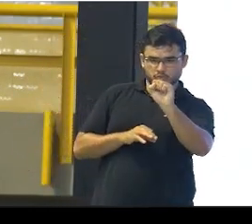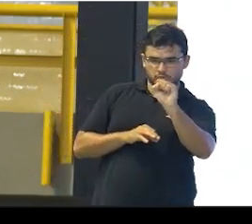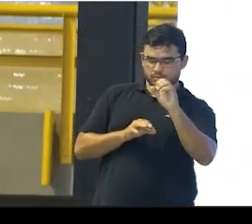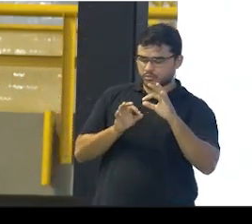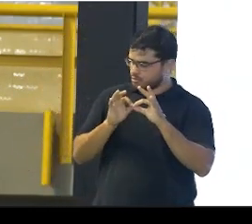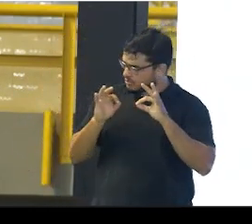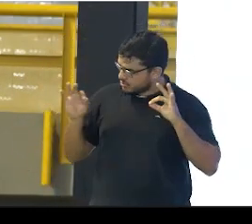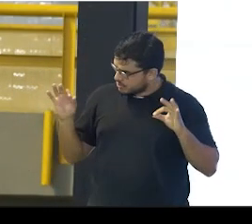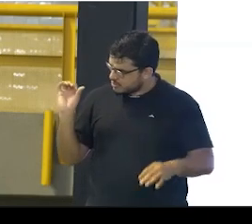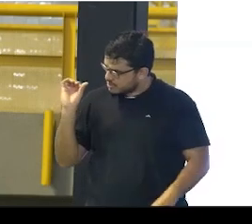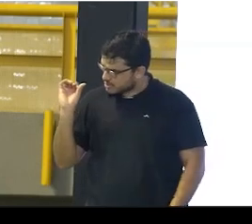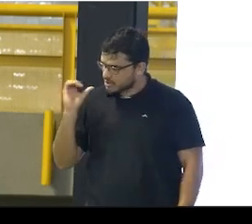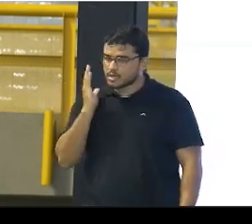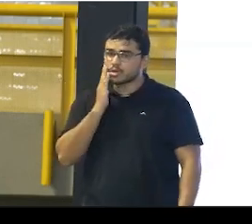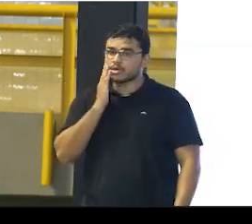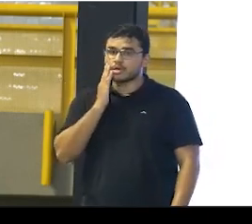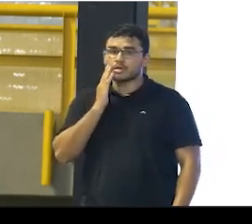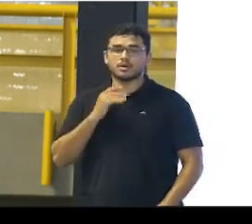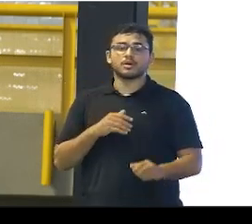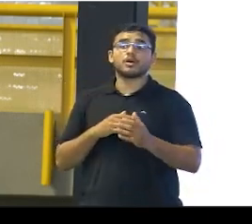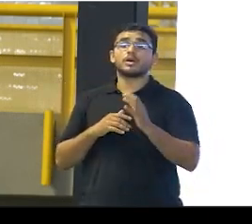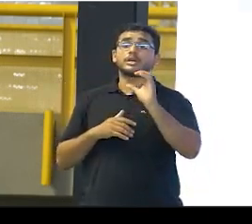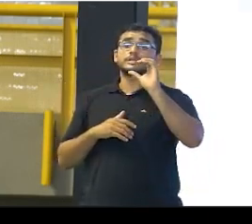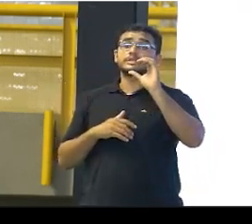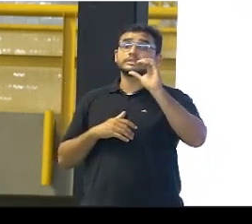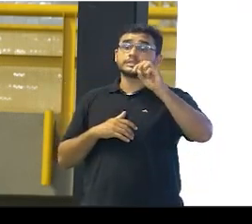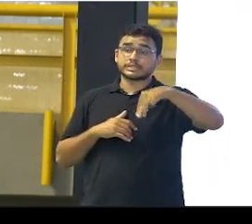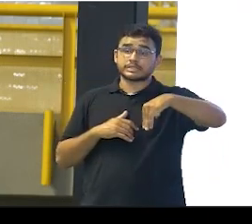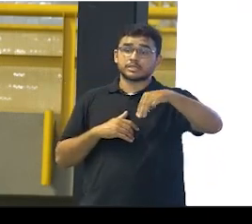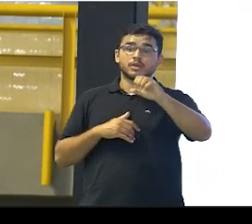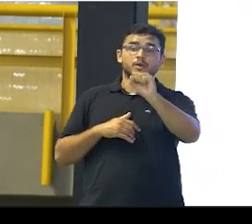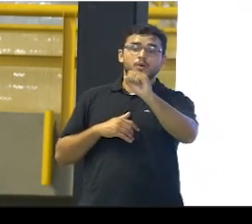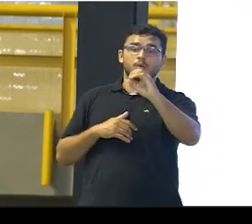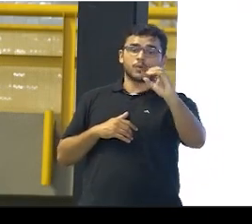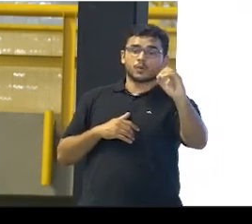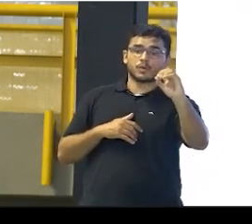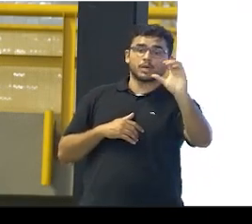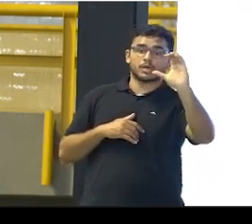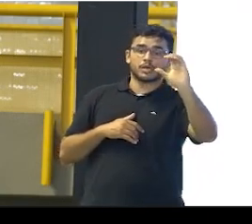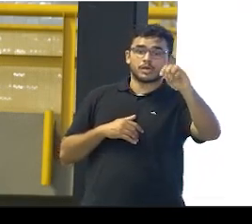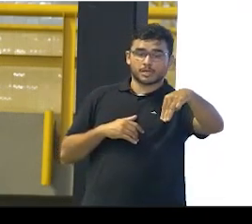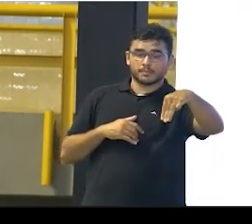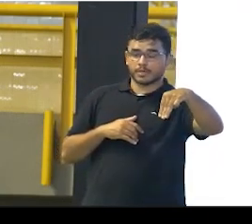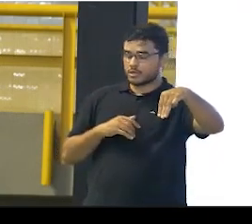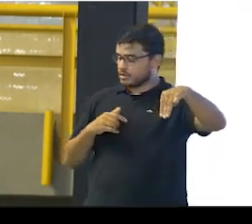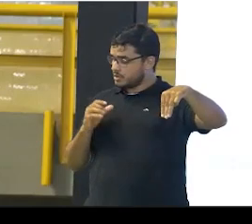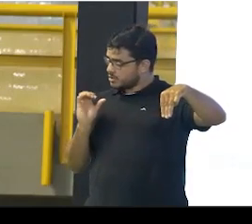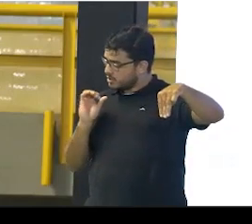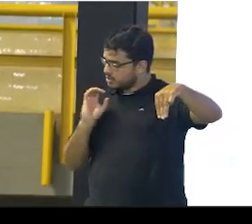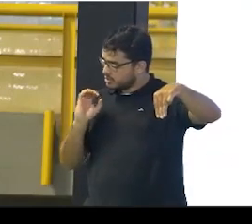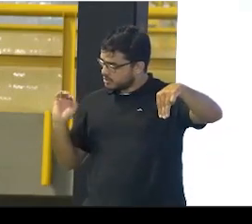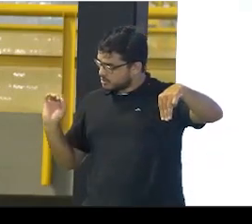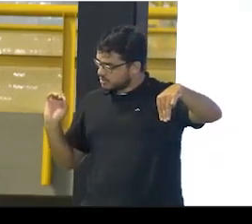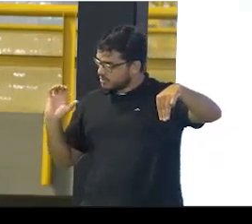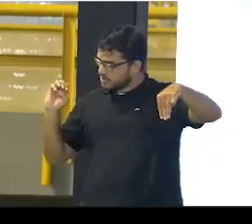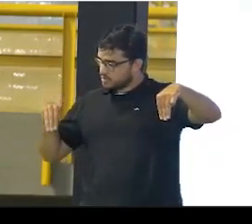do retângulo é base vezes altura sobre 2. Mas quem é essa basezona todinha aqui? Quem é essa basezona